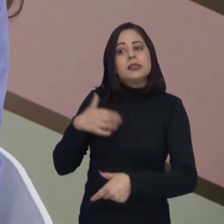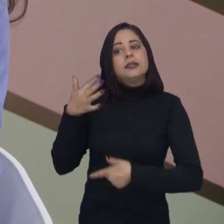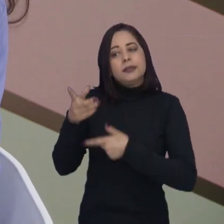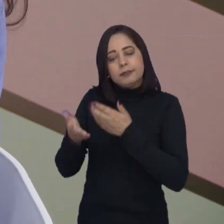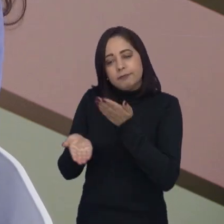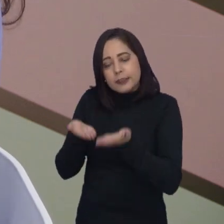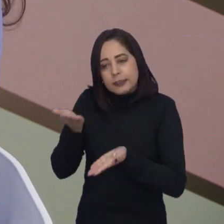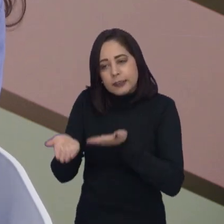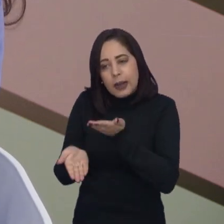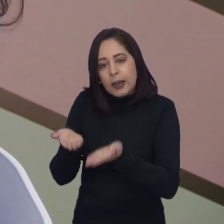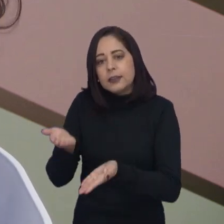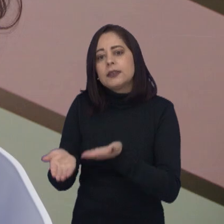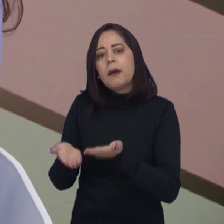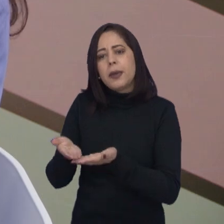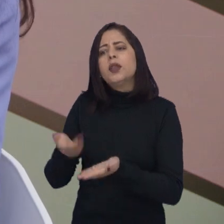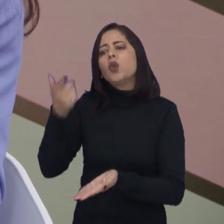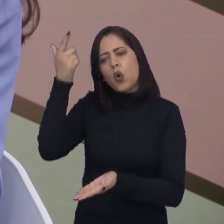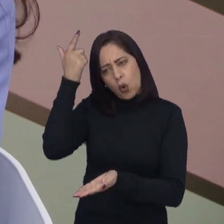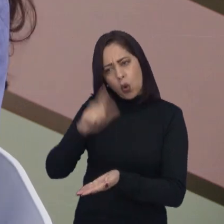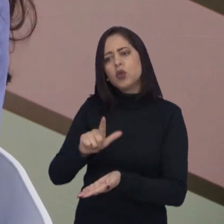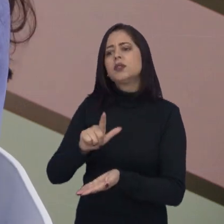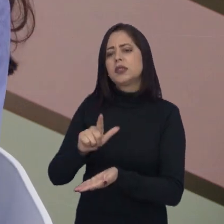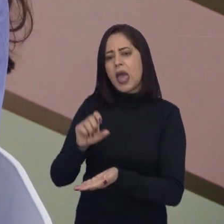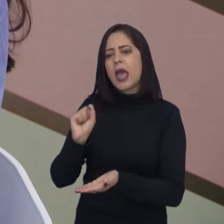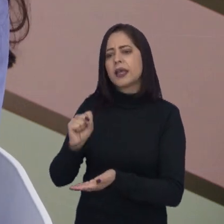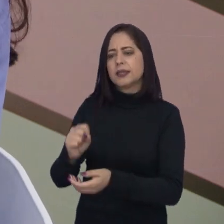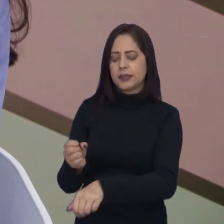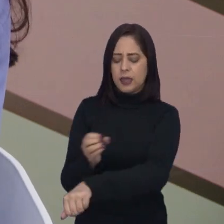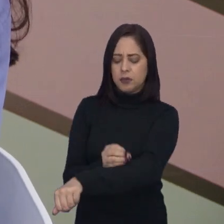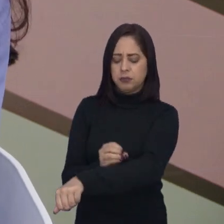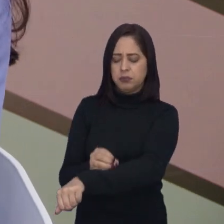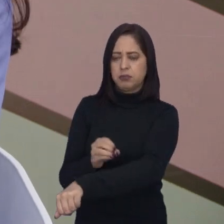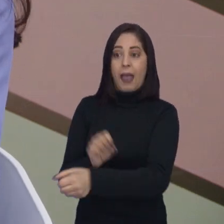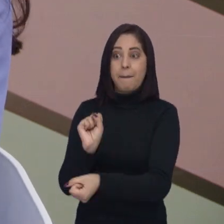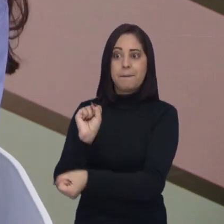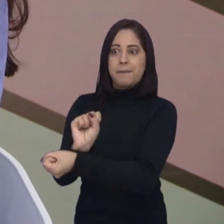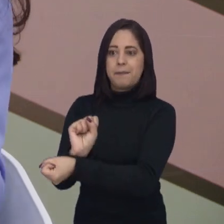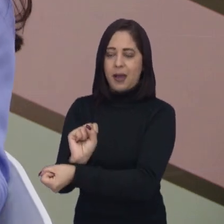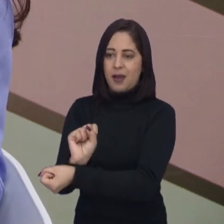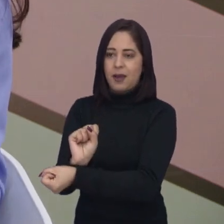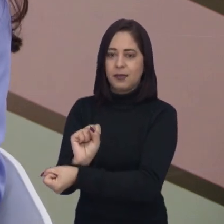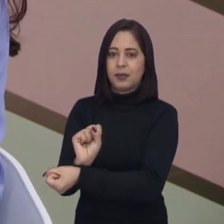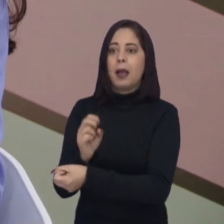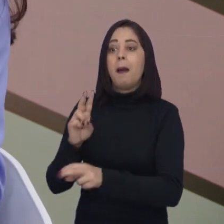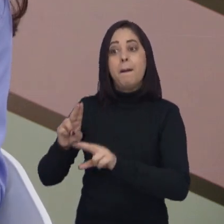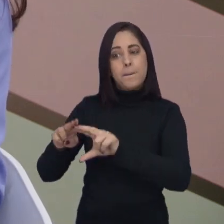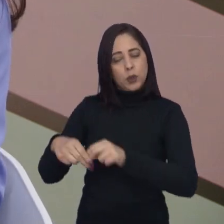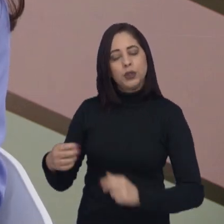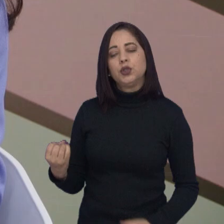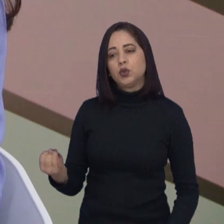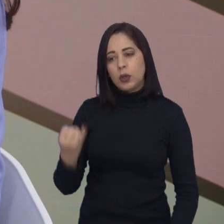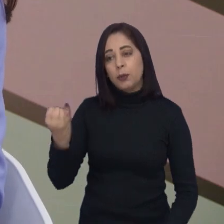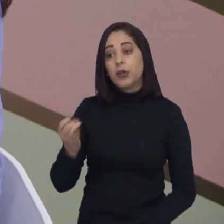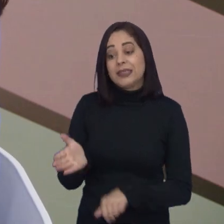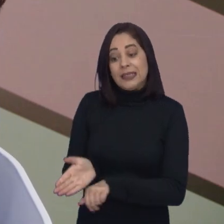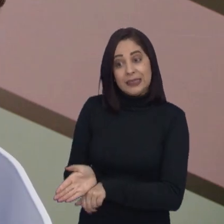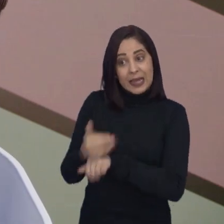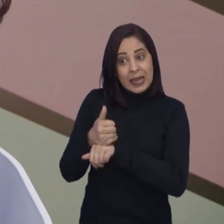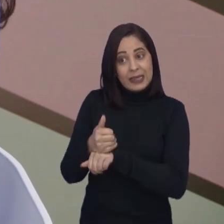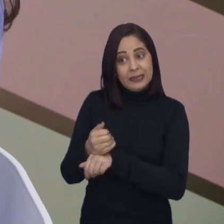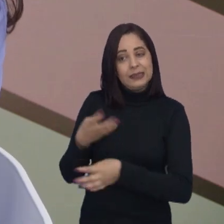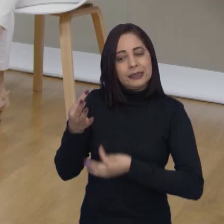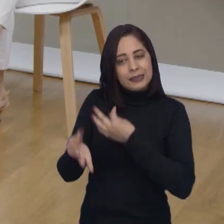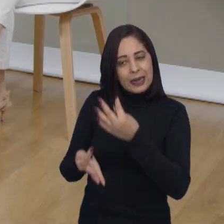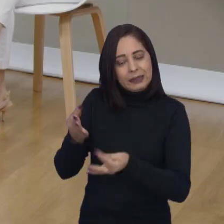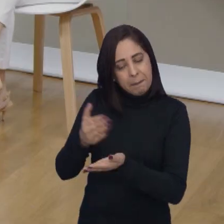forma precoce, a gente consegue limitar só aquela área. Então, por isso que é tão importante o diagnóstico e